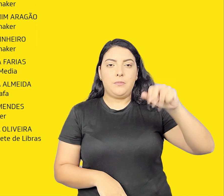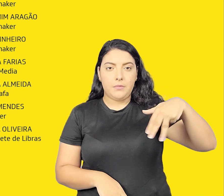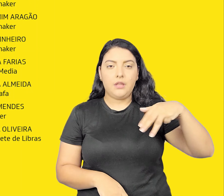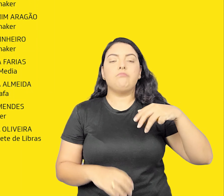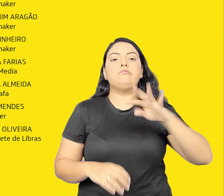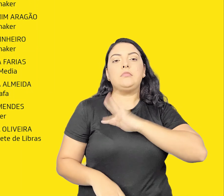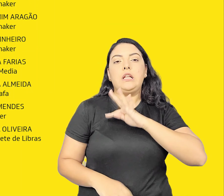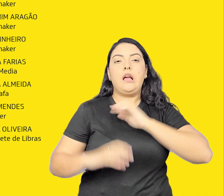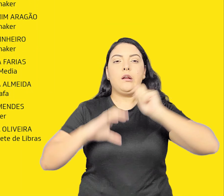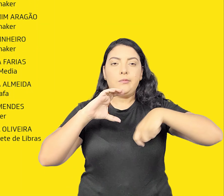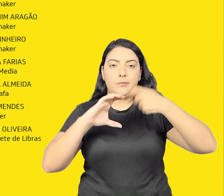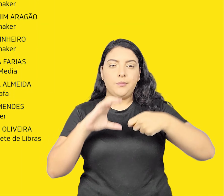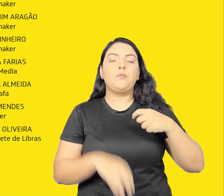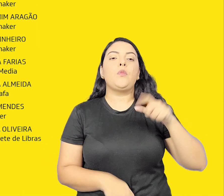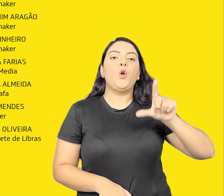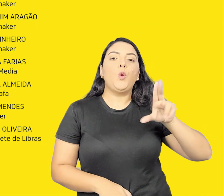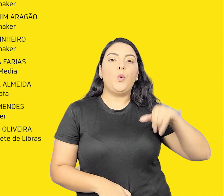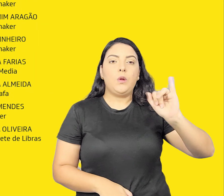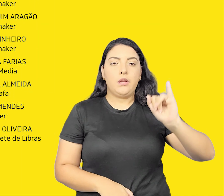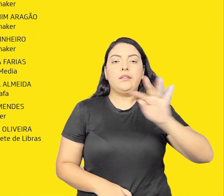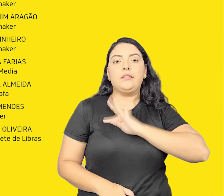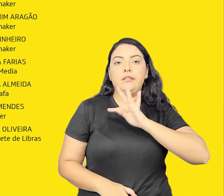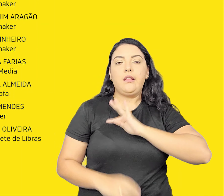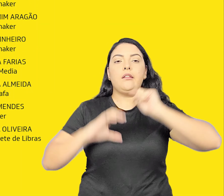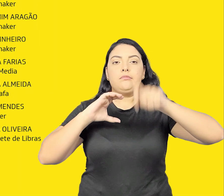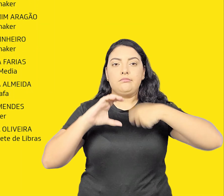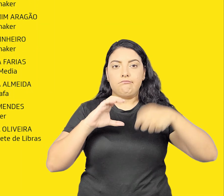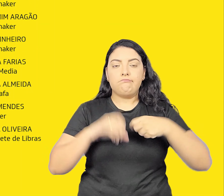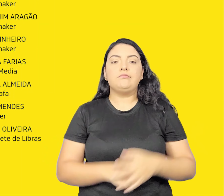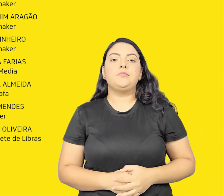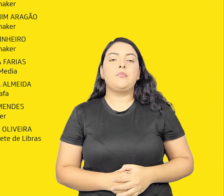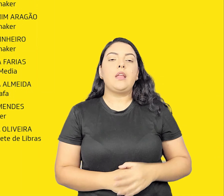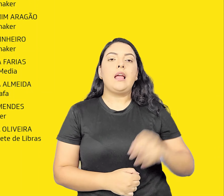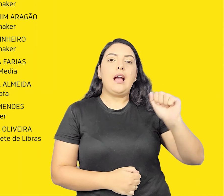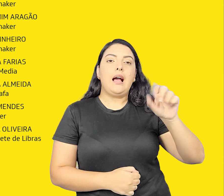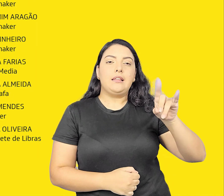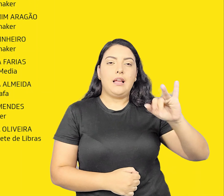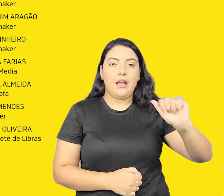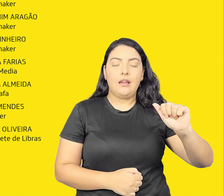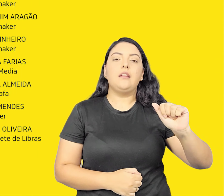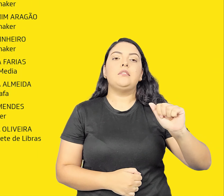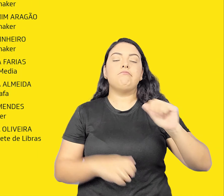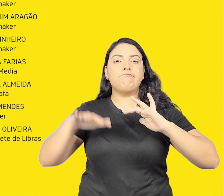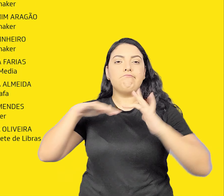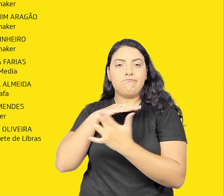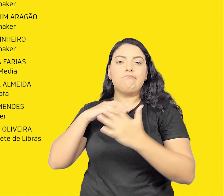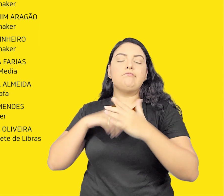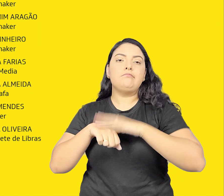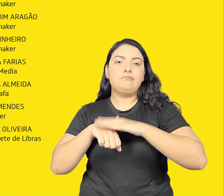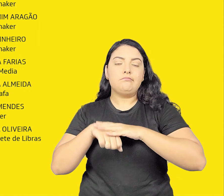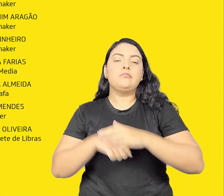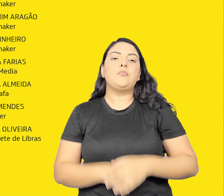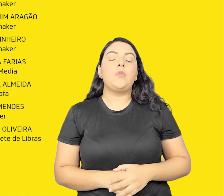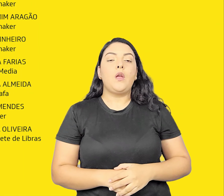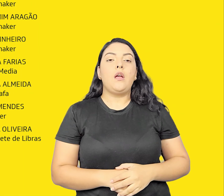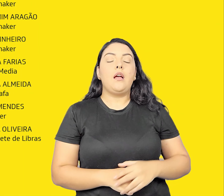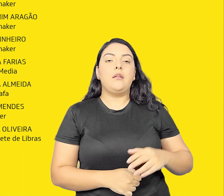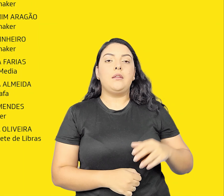Videomaker Luli Pinheiro Videomaker Adélia Farias Social Média Flávia Almeida